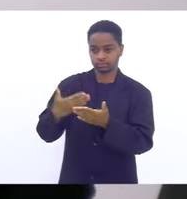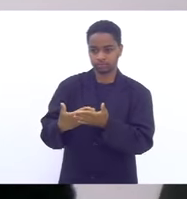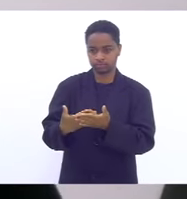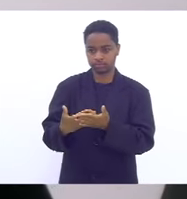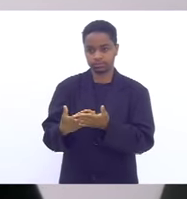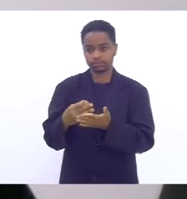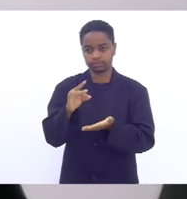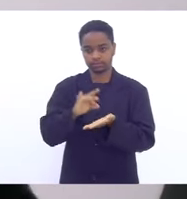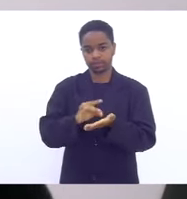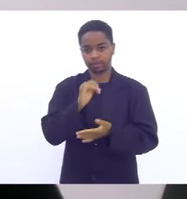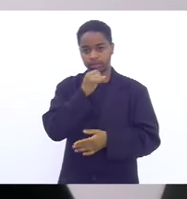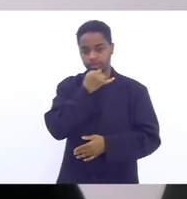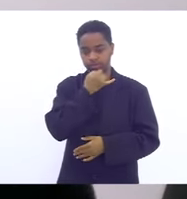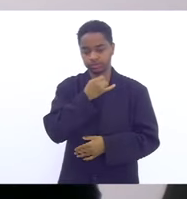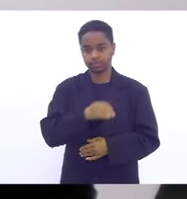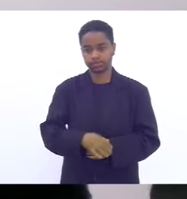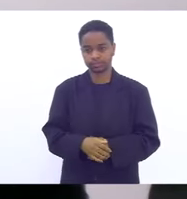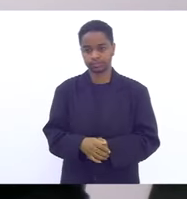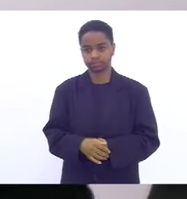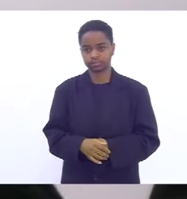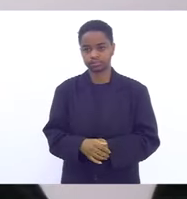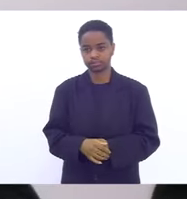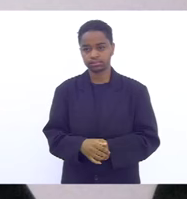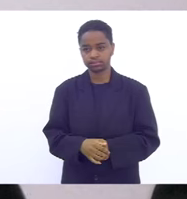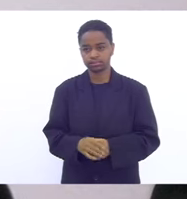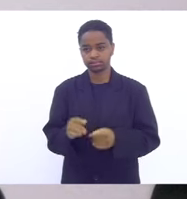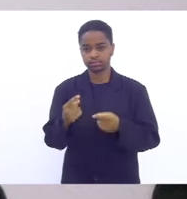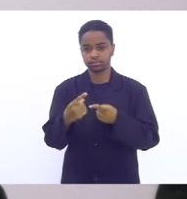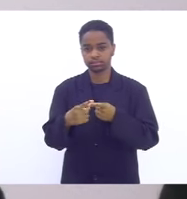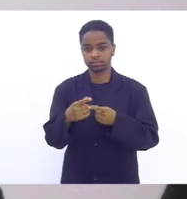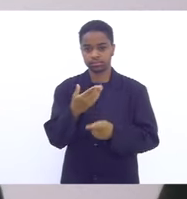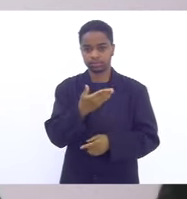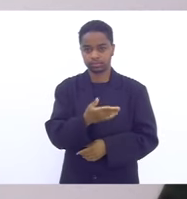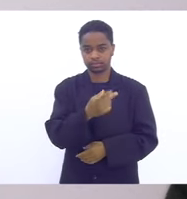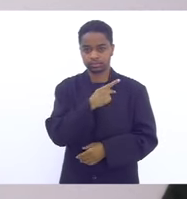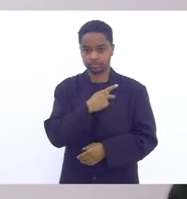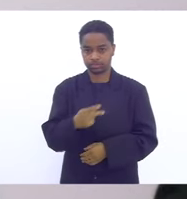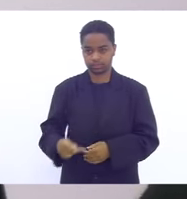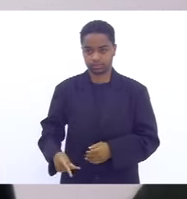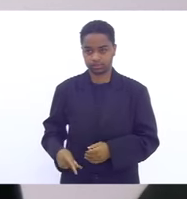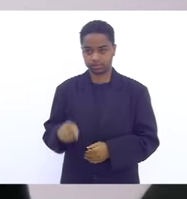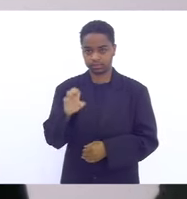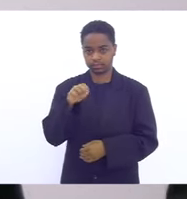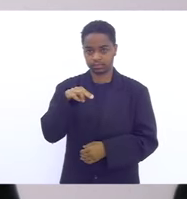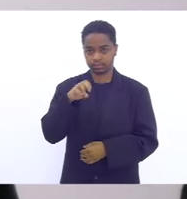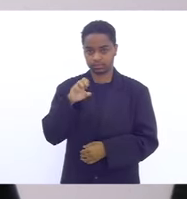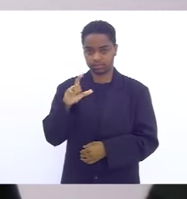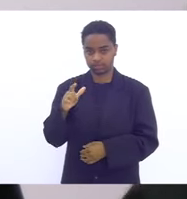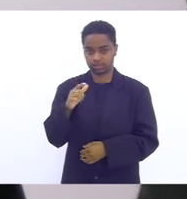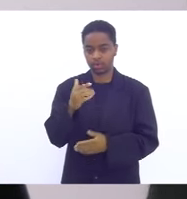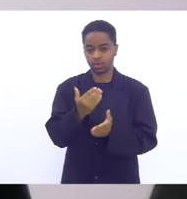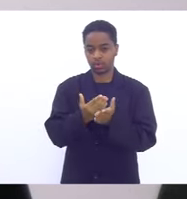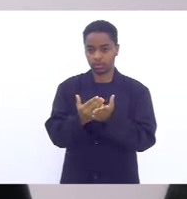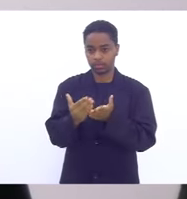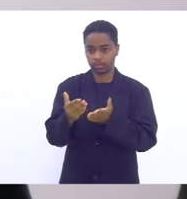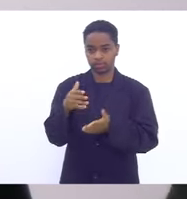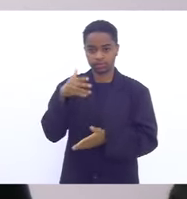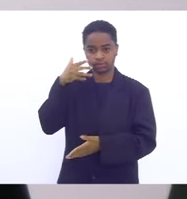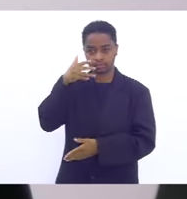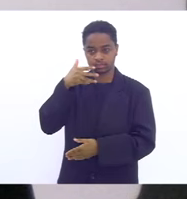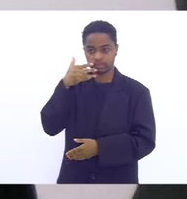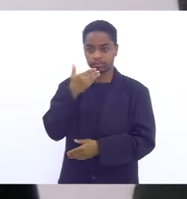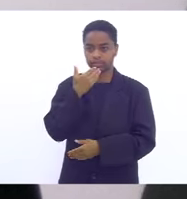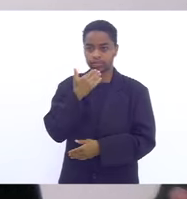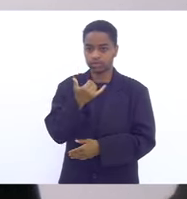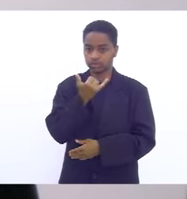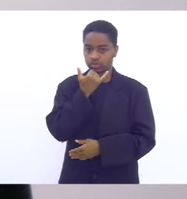é muito triste. Nossa presidente da Enel aqui começa a sua fala pedindo desculpas, presidente, como